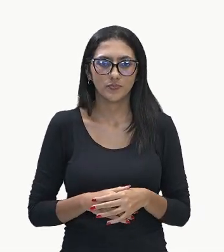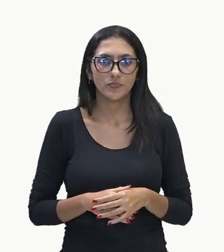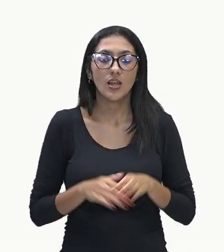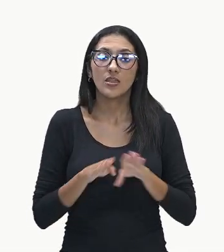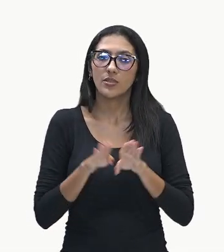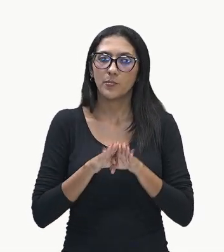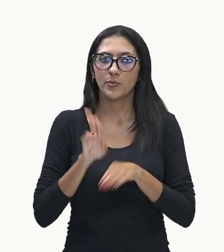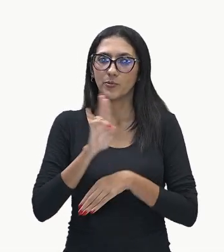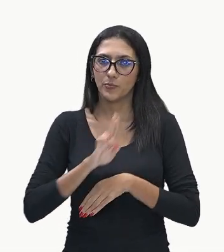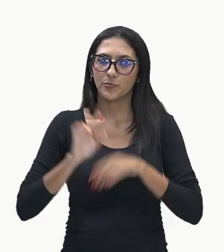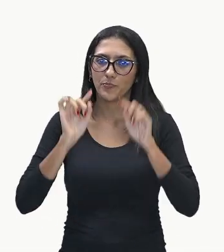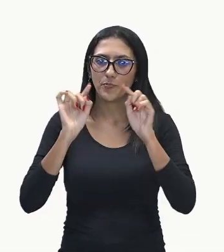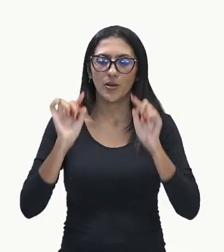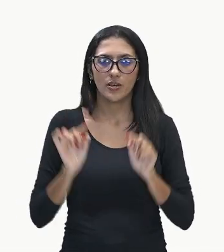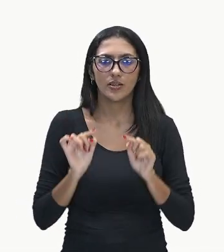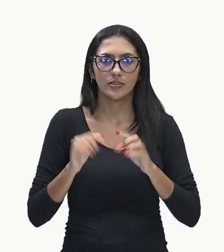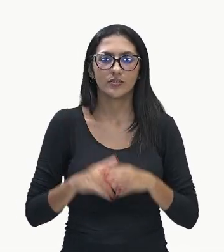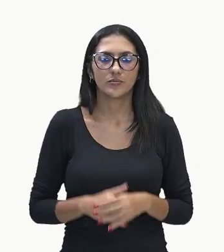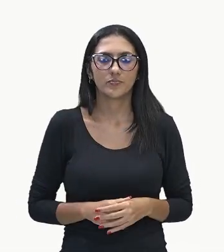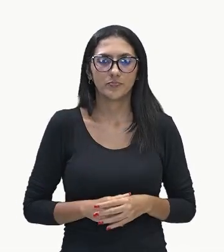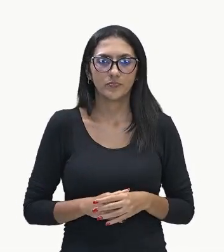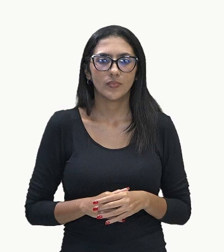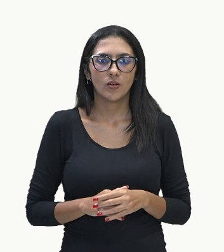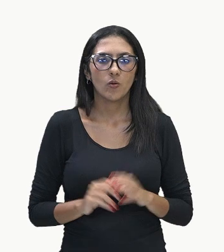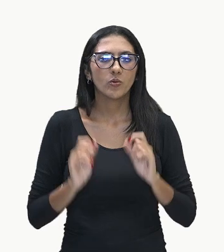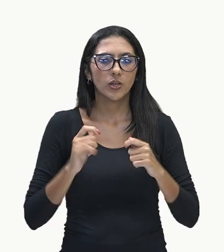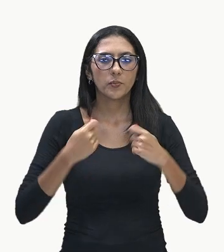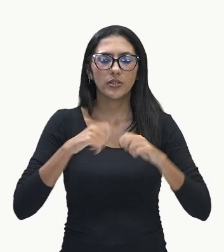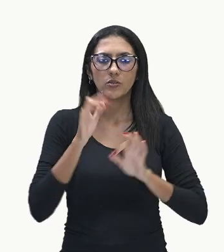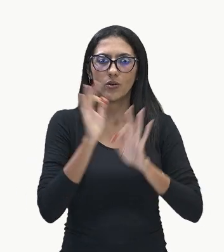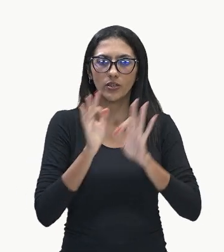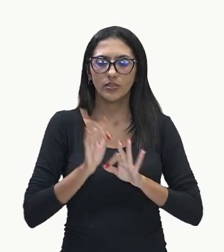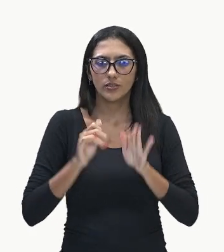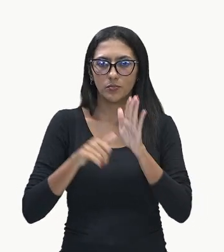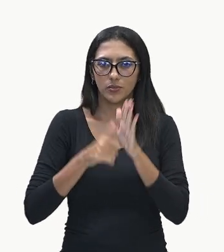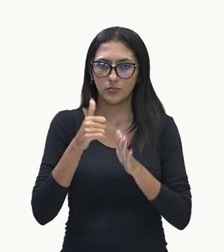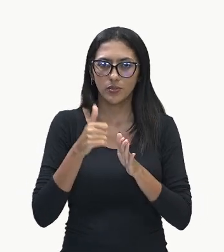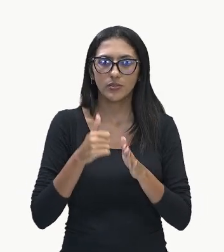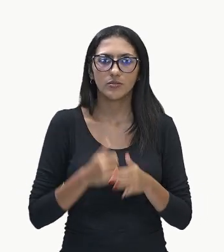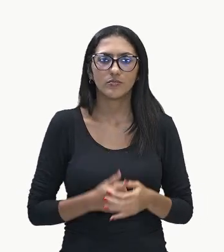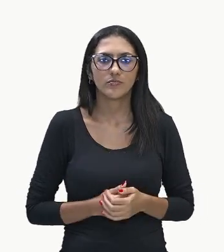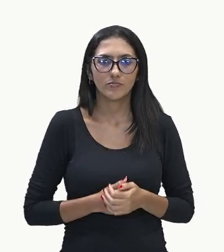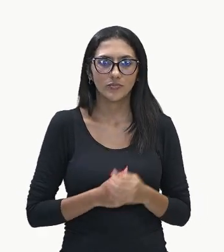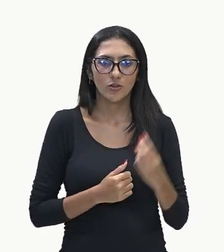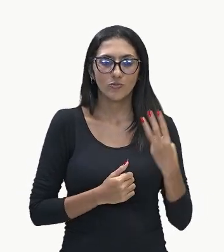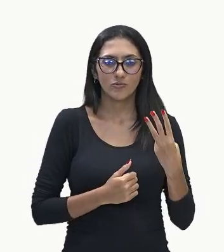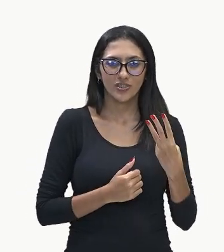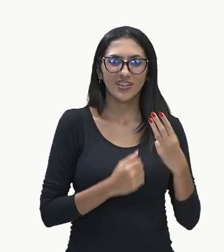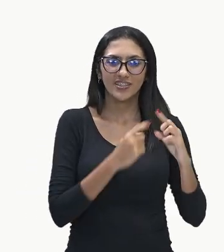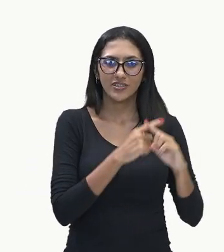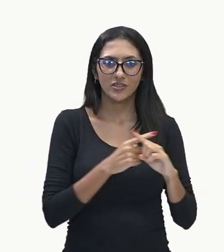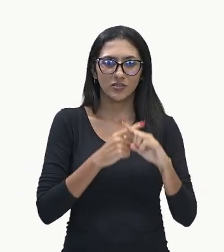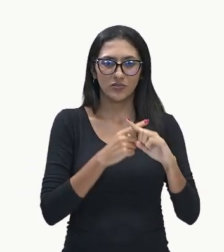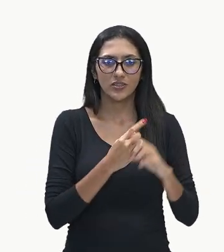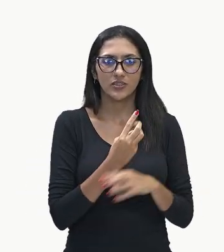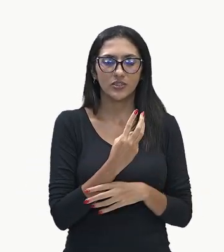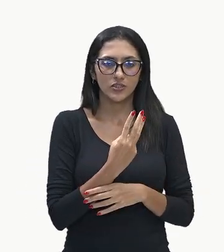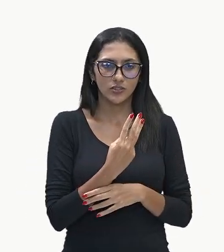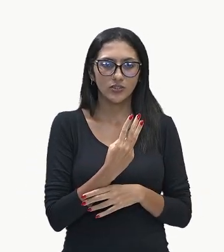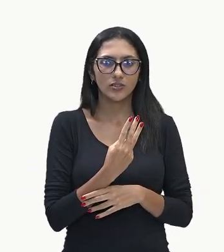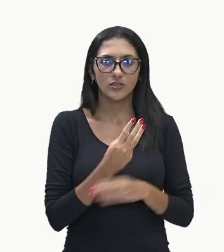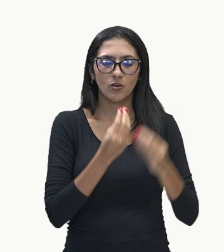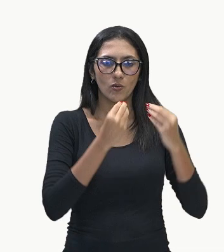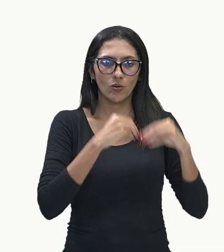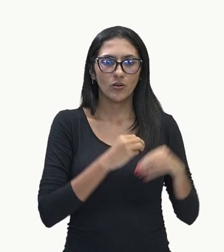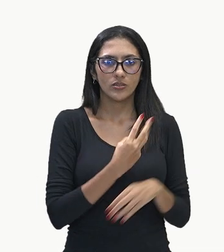parêntese. Então, o que é que eu tenho que fazer? Primeiramente, distributiva. 3 vezes x,